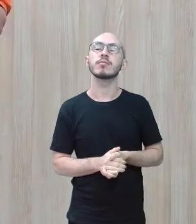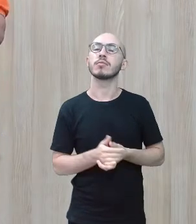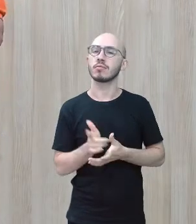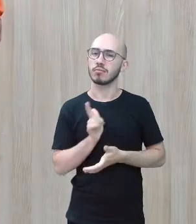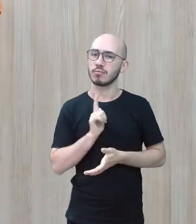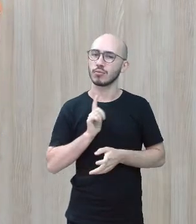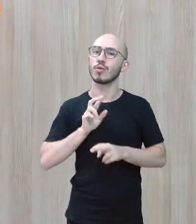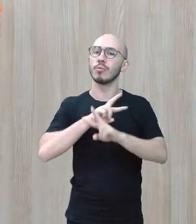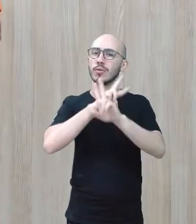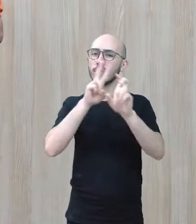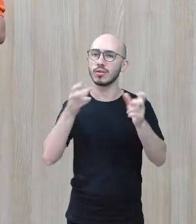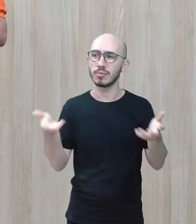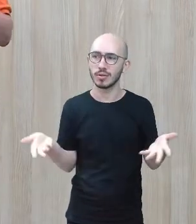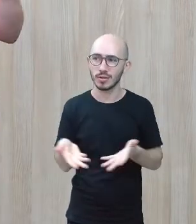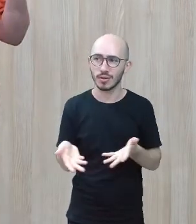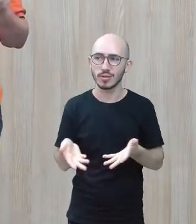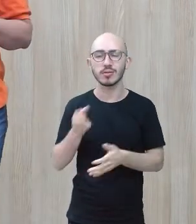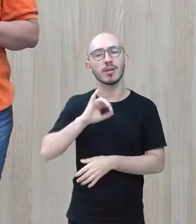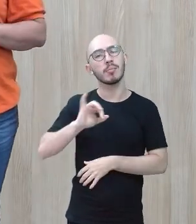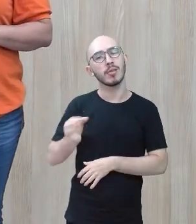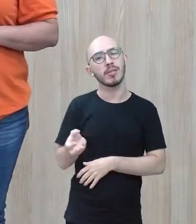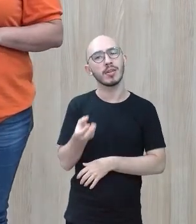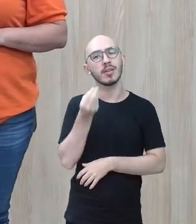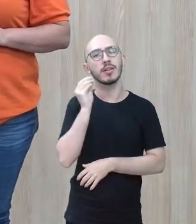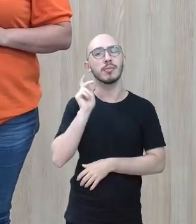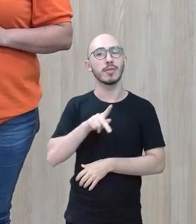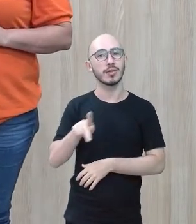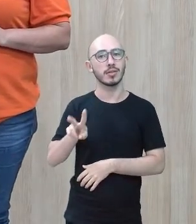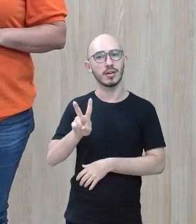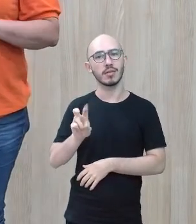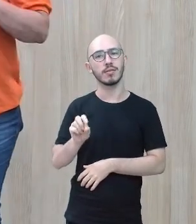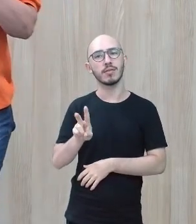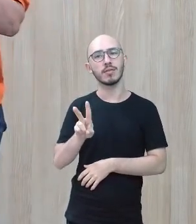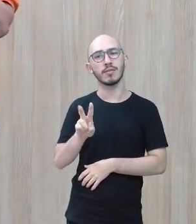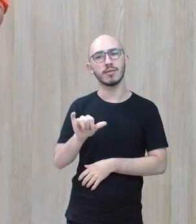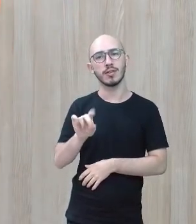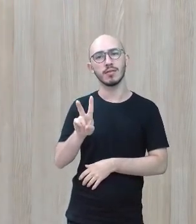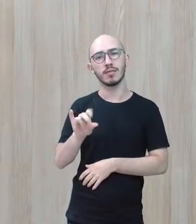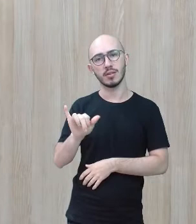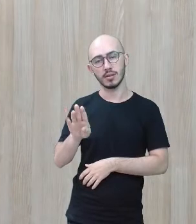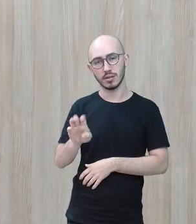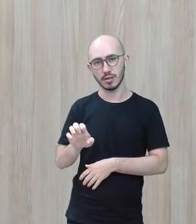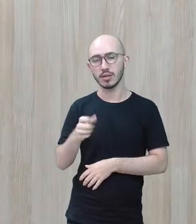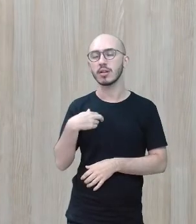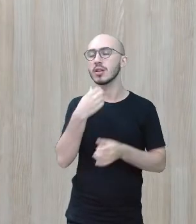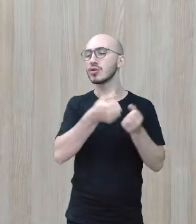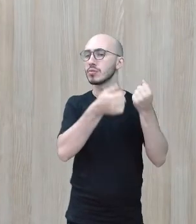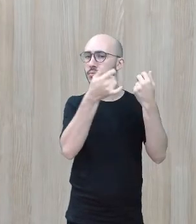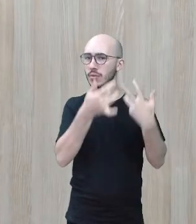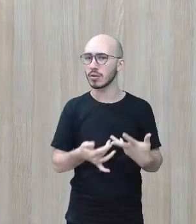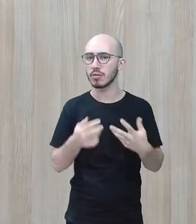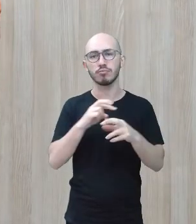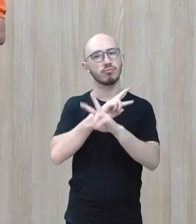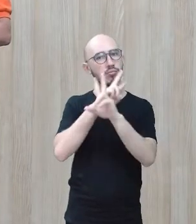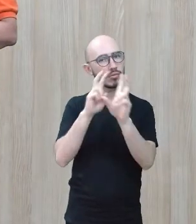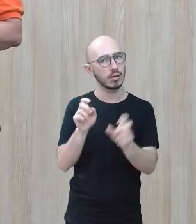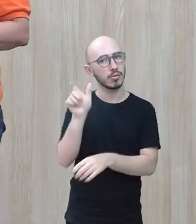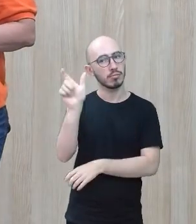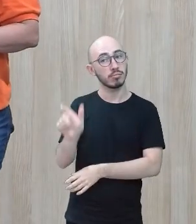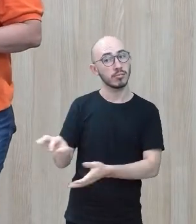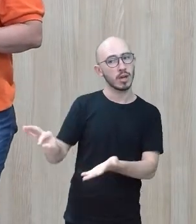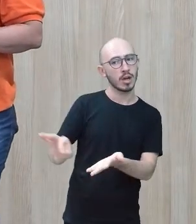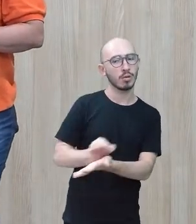envolve nosso conteúdo. Aproveitando que a professora Viviane falou nesse ponto, não é? Graciliano Ramos,